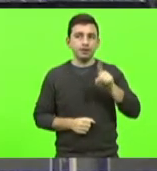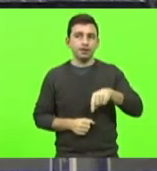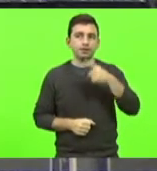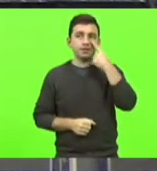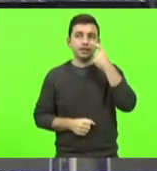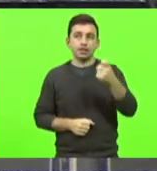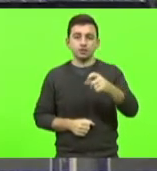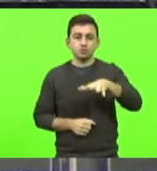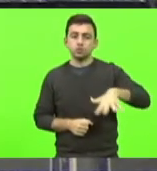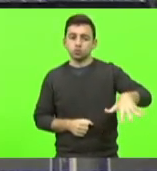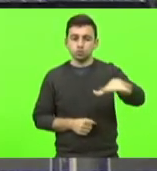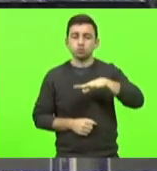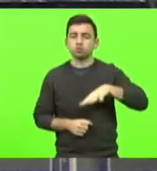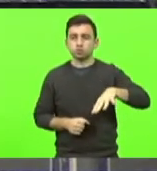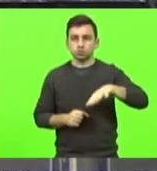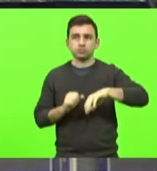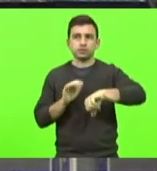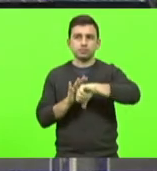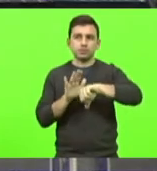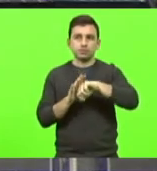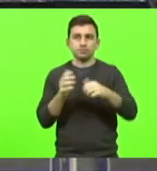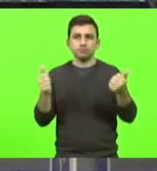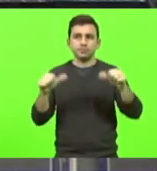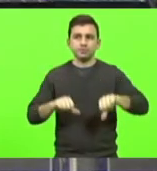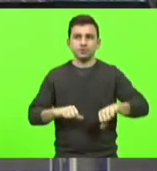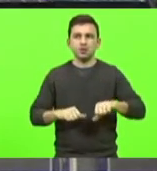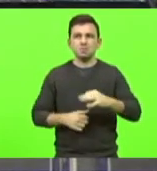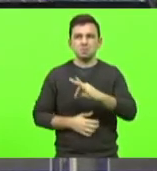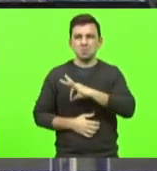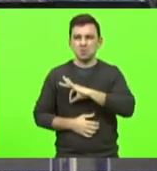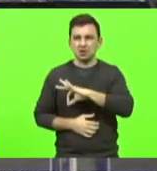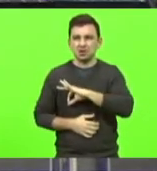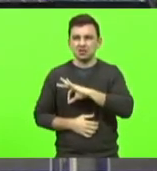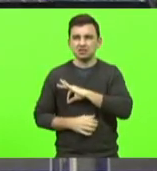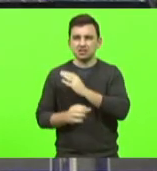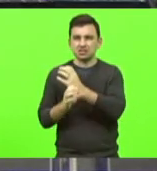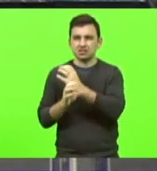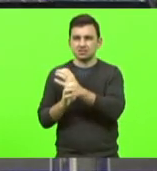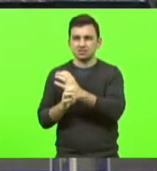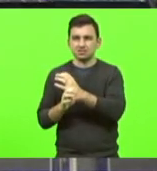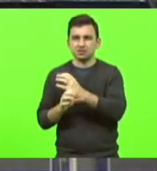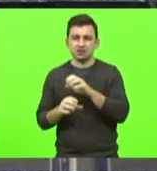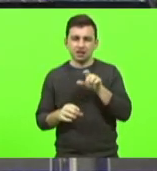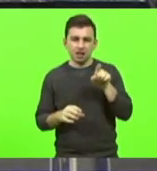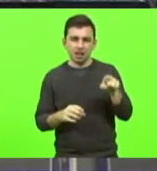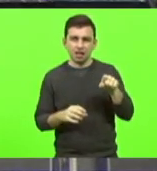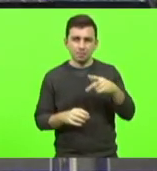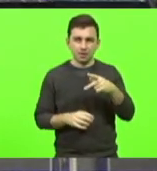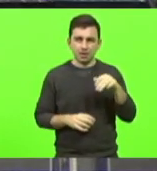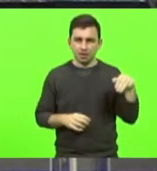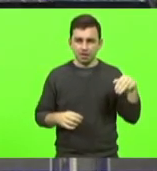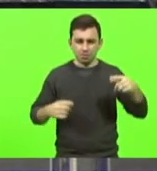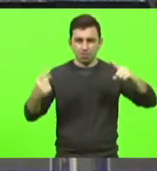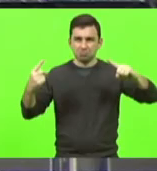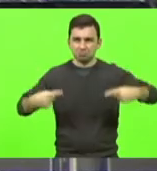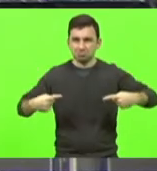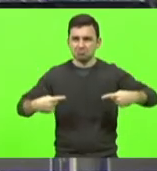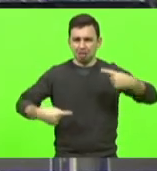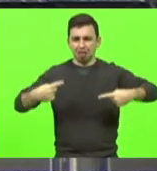bandidos e colocar polícia civil contra a polícia militar o vice-versa